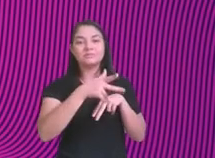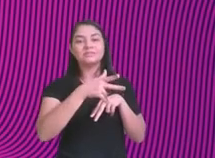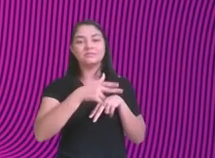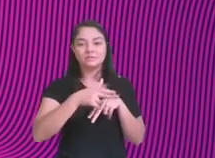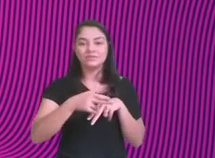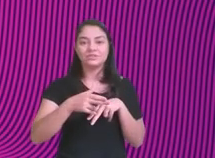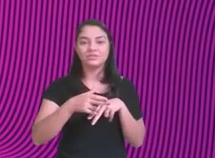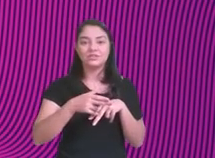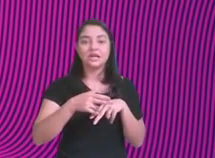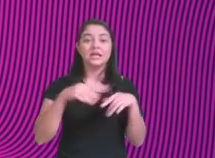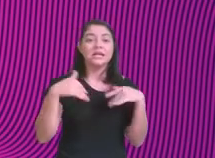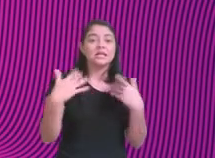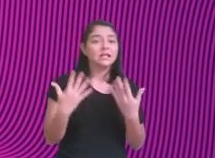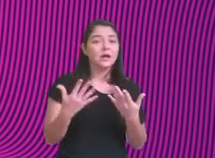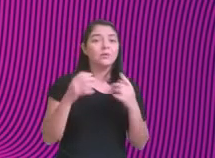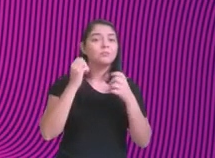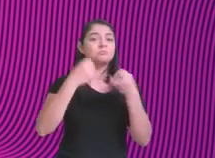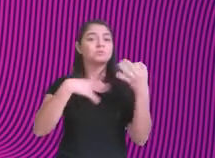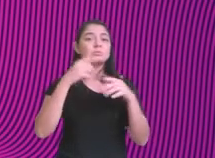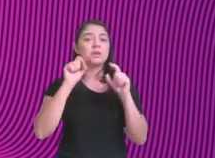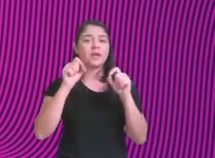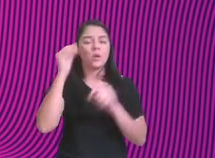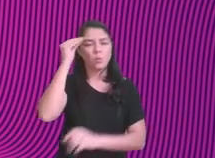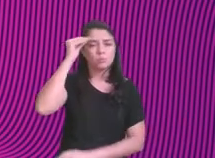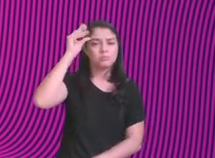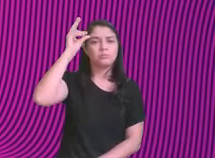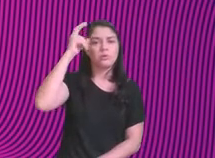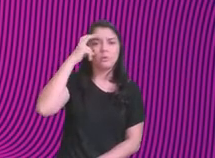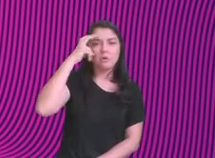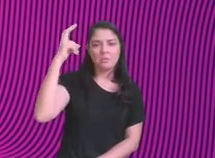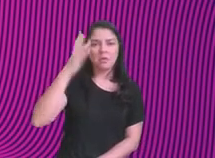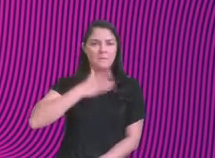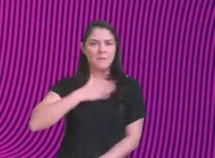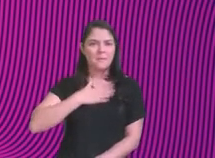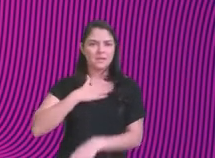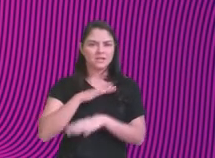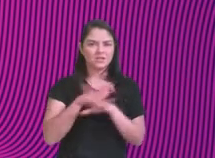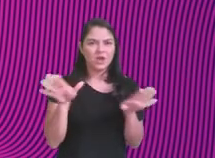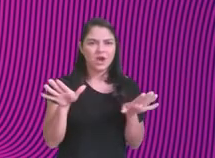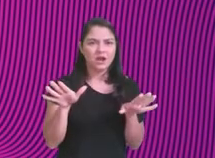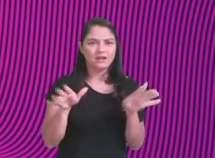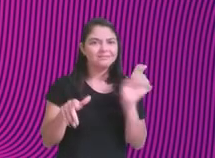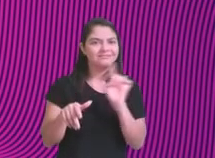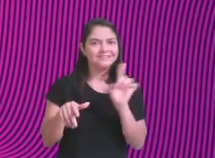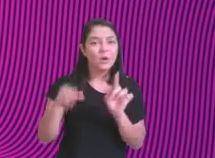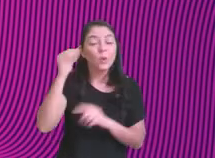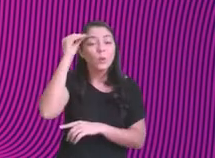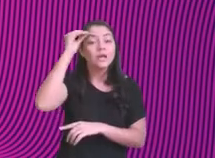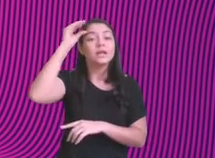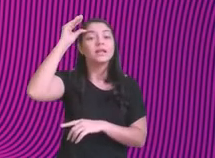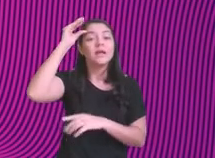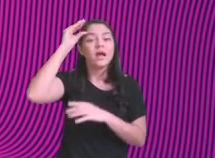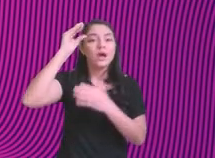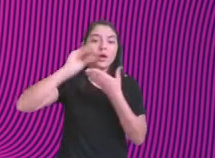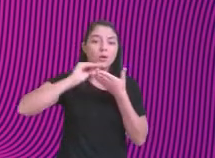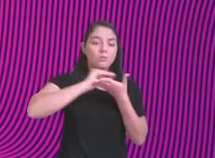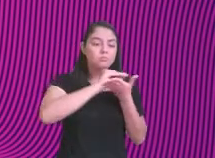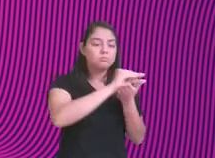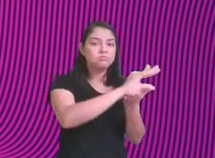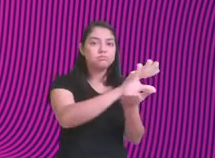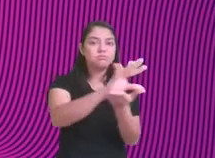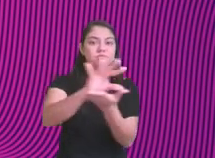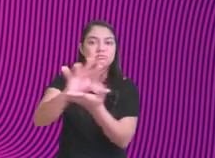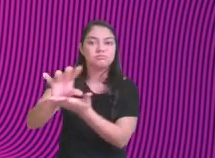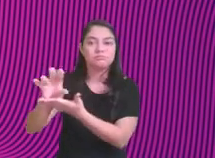dizer, ninguém quer ter o conhecimento só para você. A gente quer ter o conhecimento para o conhecimento ser difundido. O conhecimento só vale quando ele é